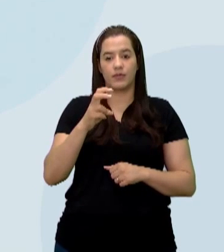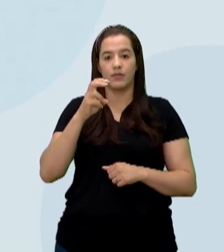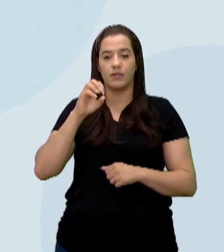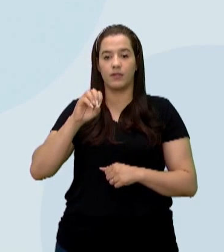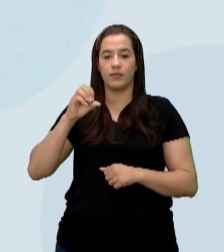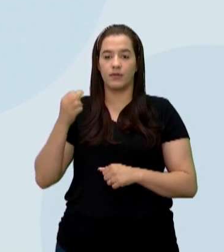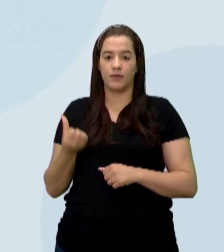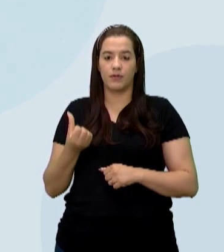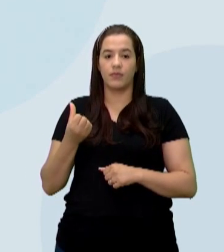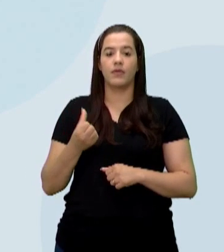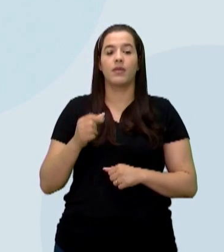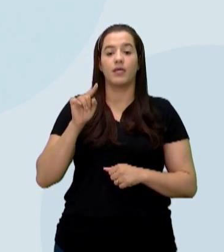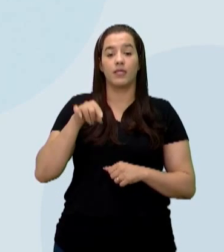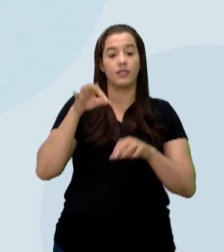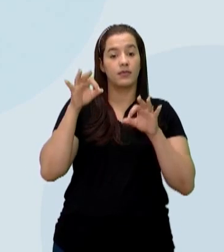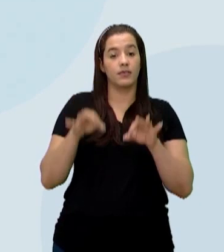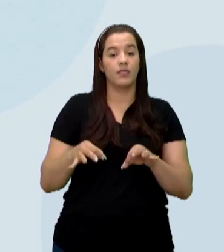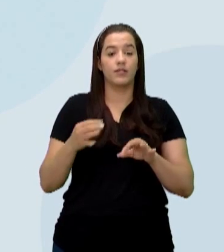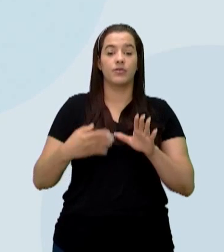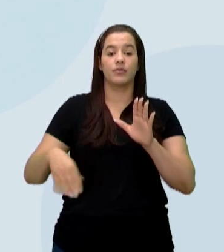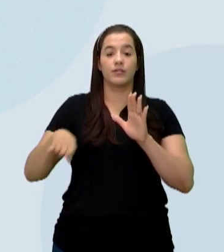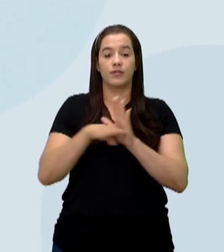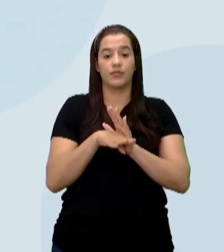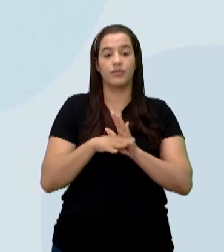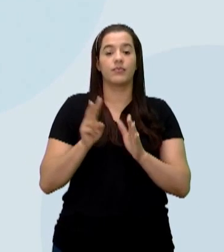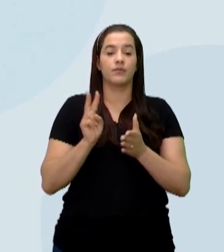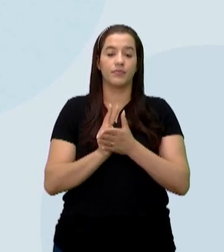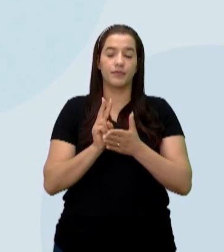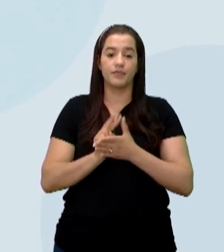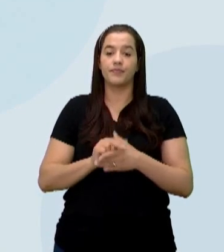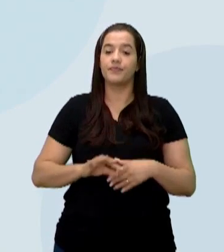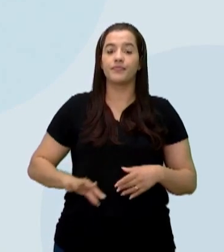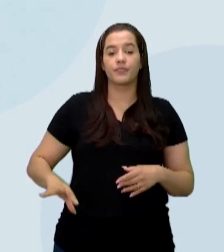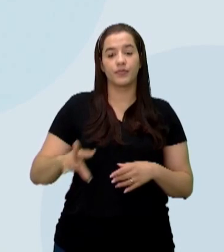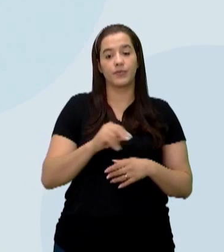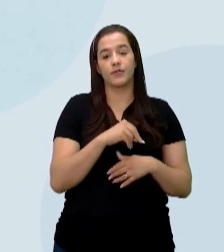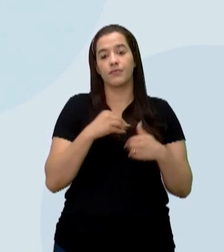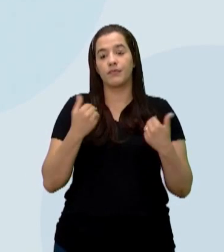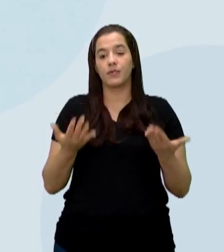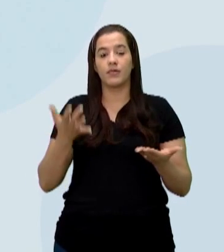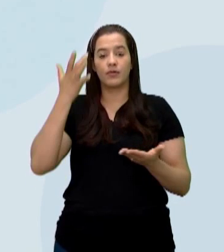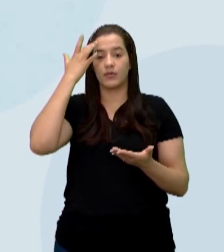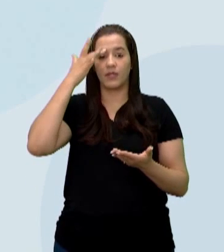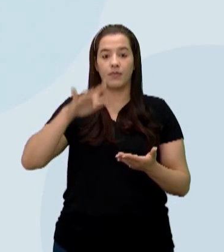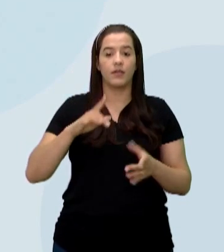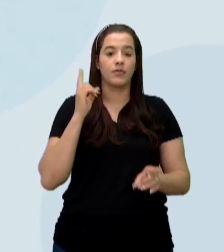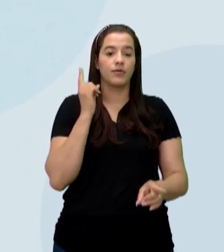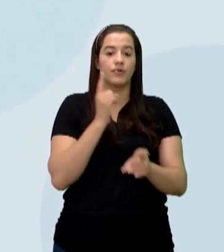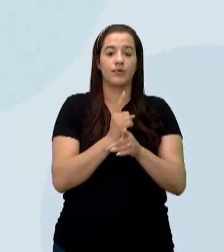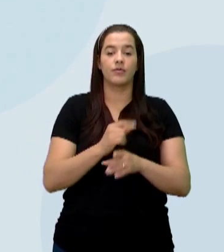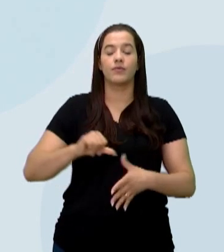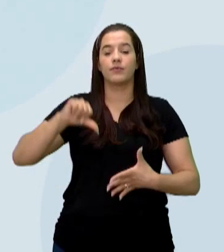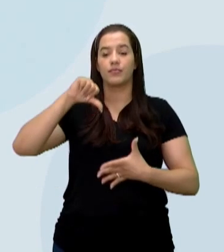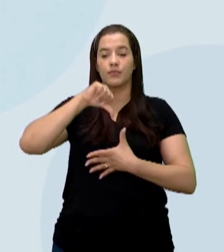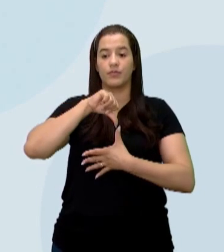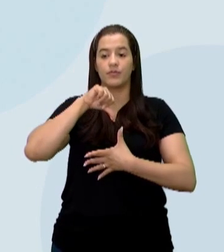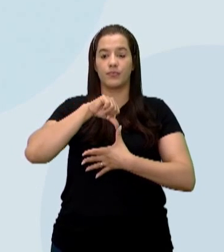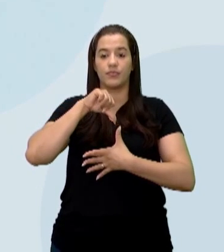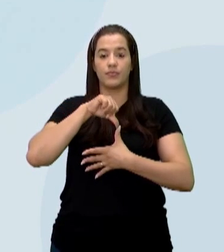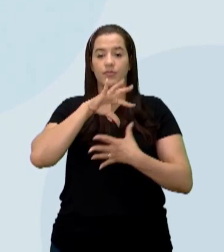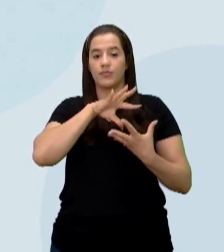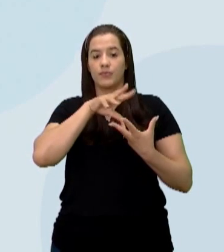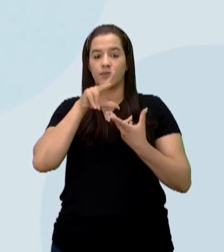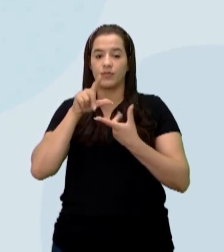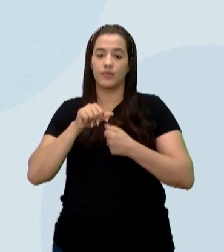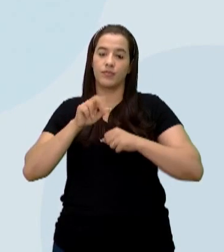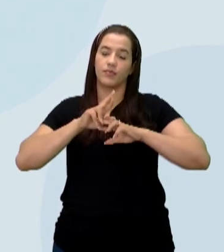1506, convicto de que havia chegado às Índias. E, infelizmente, não soube que havia descoberto o novo